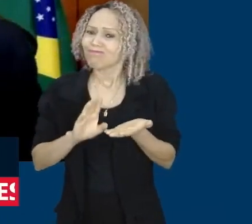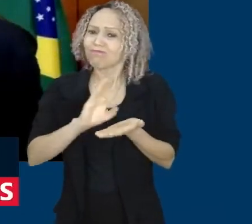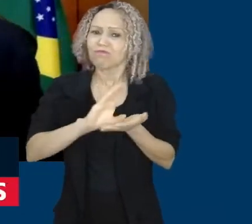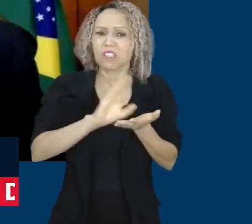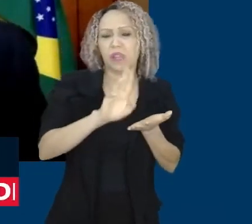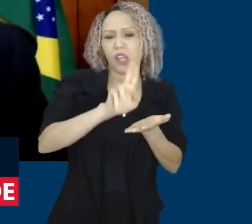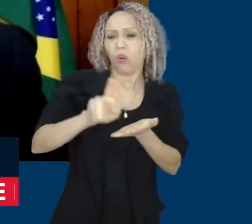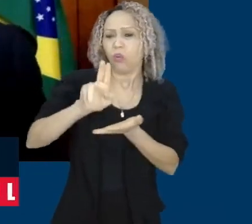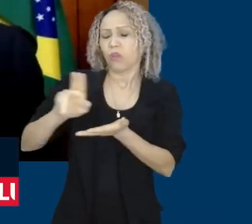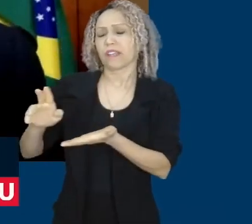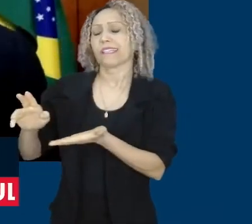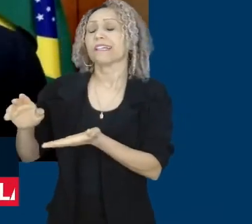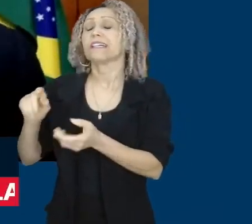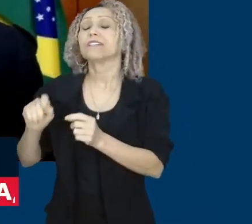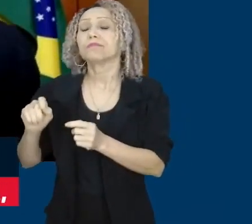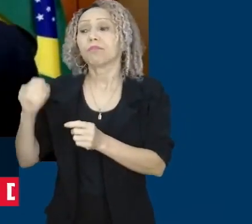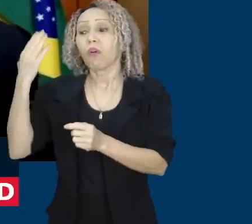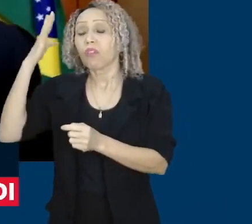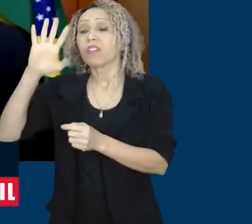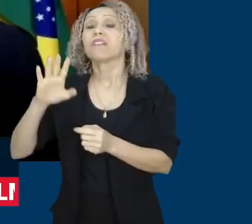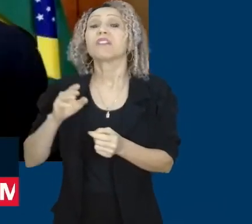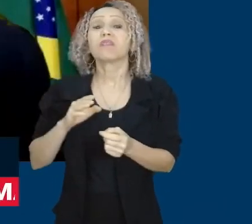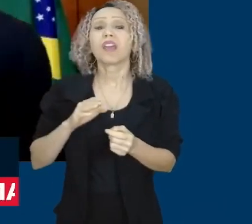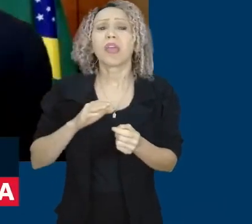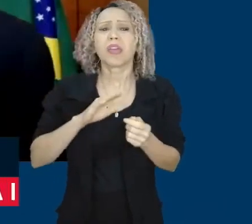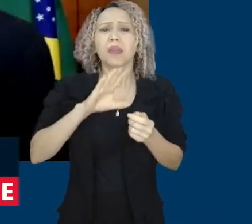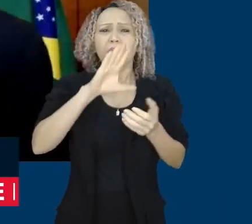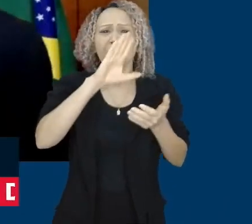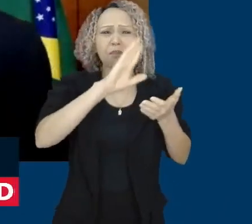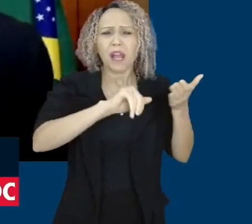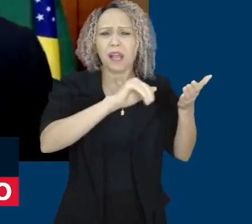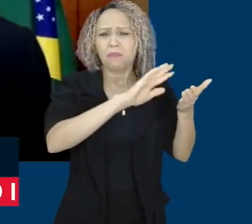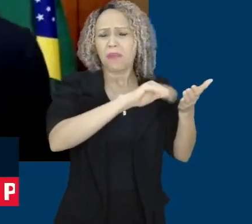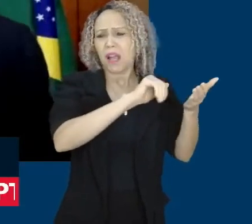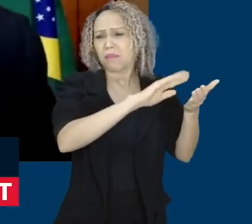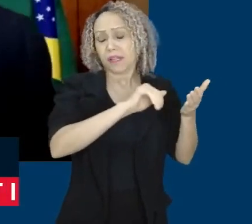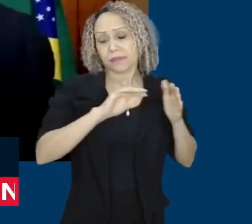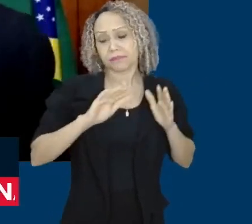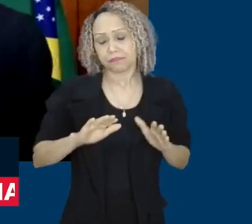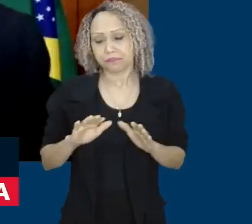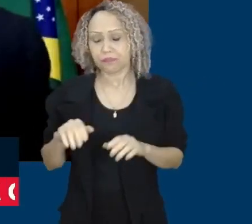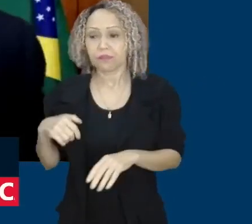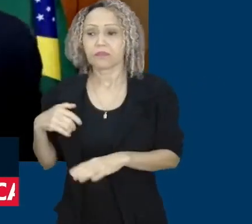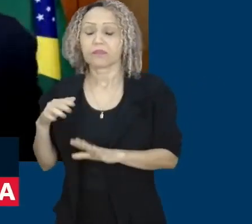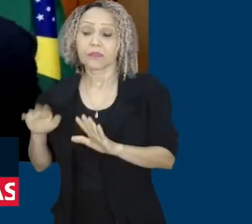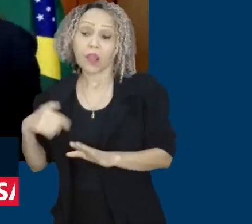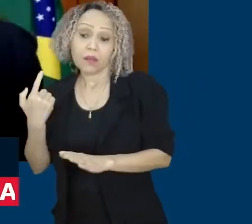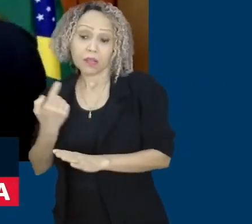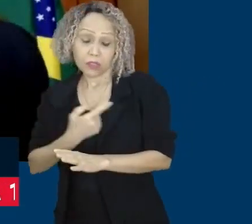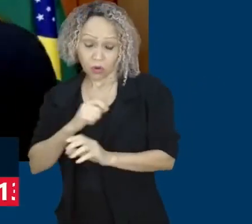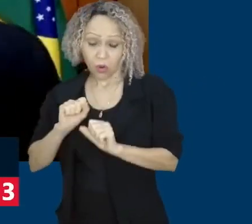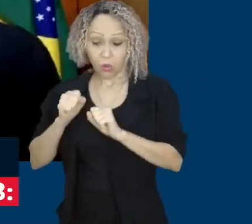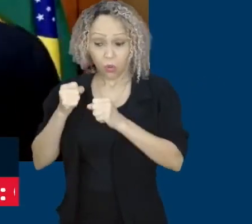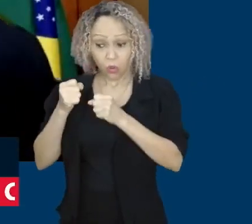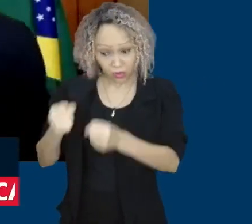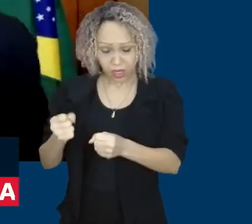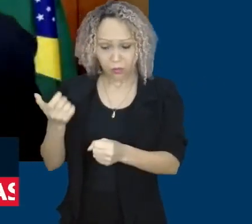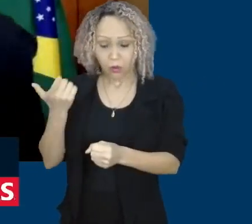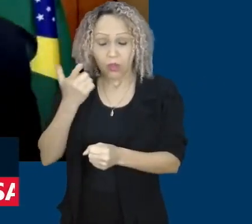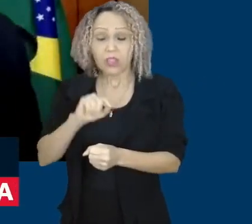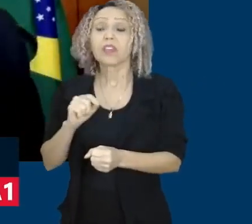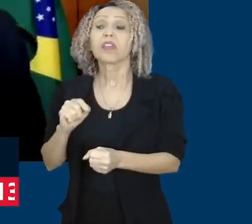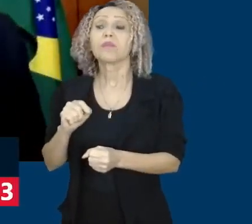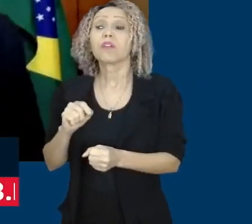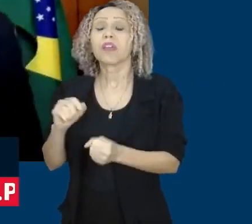ações nos tribunais, nós garantimos a devolução e o pagamento, pelo menos, das bolsas, né? Dos nossos estudantes